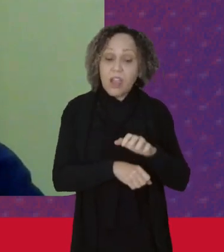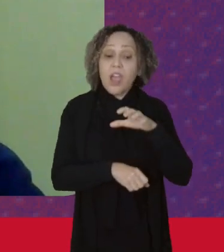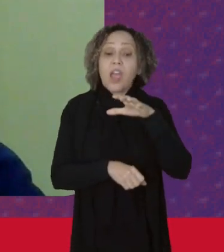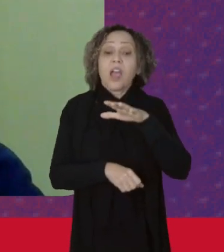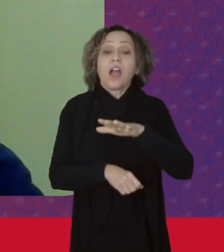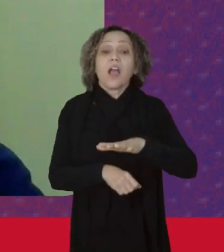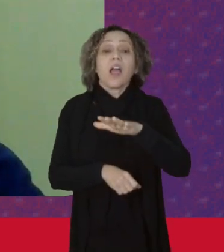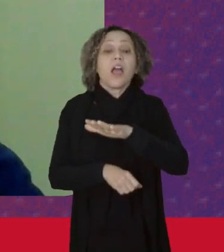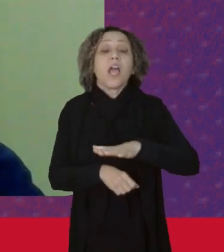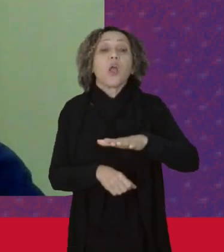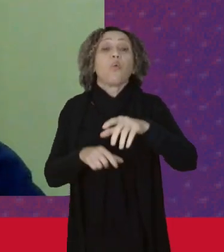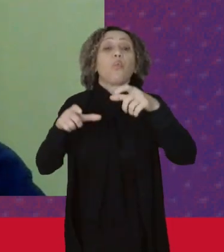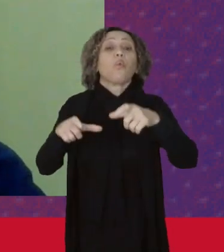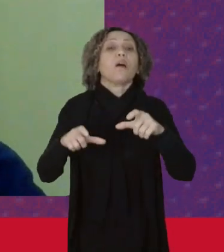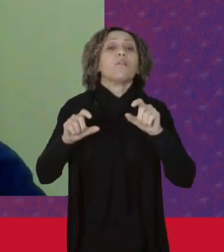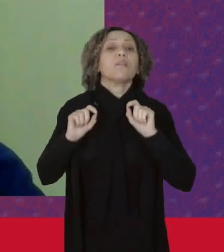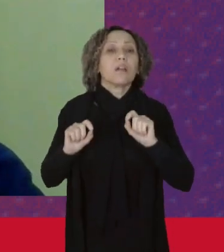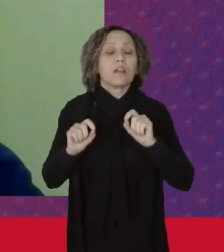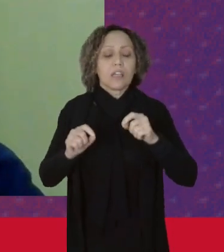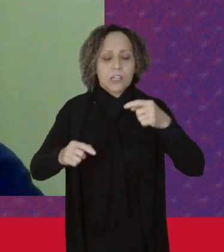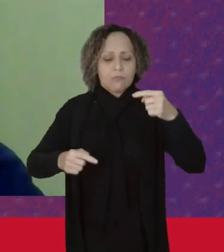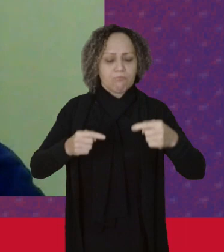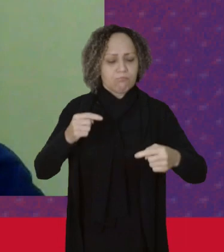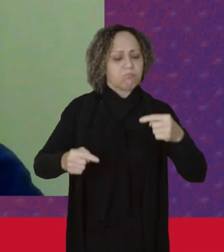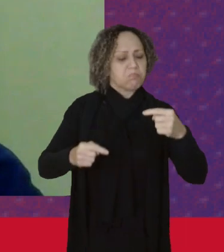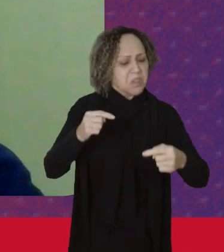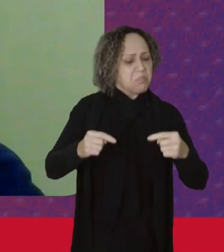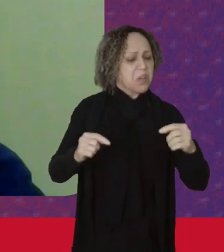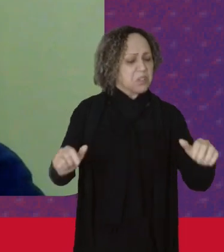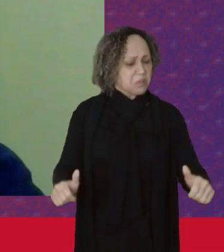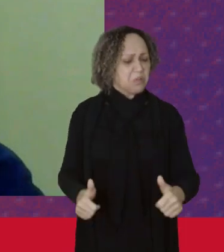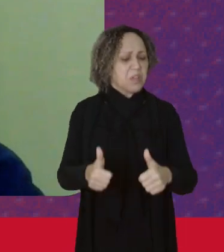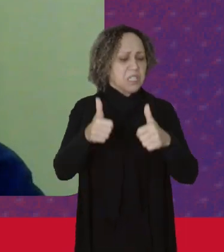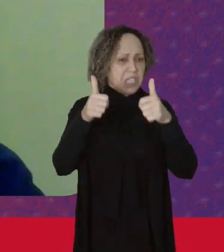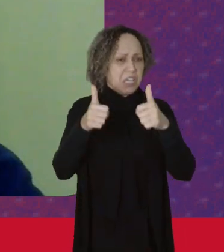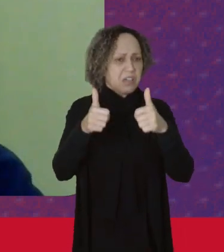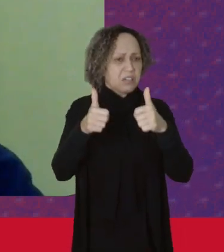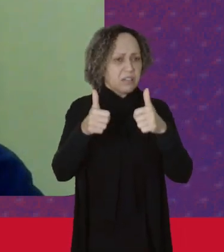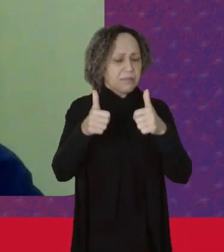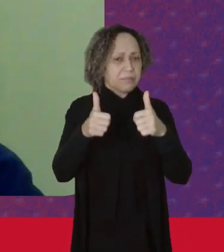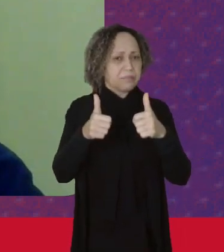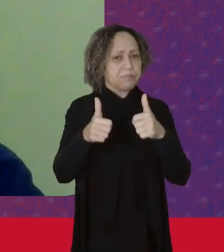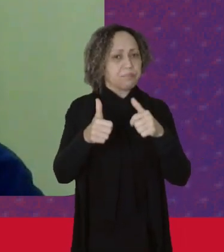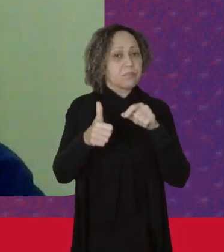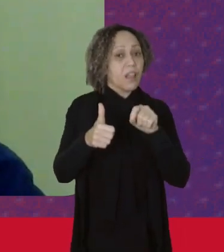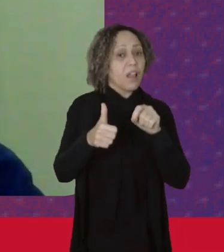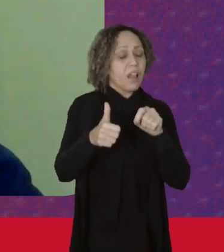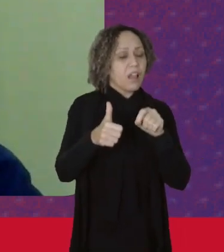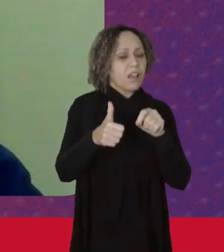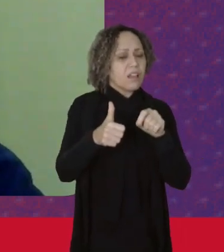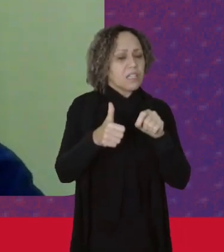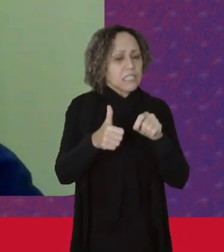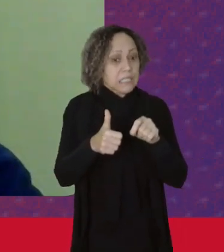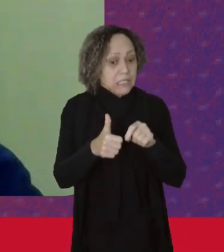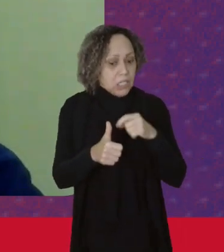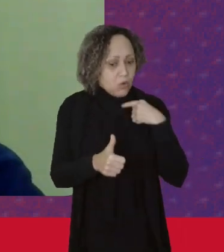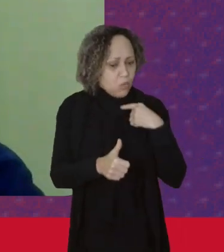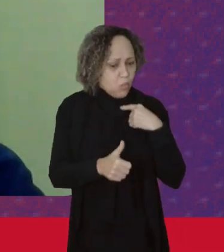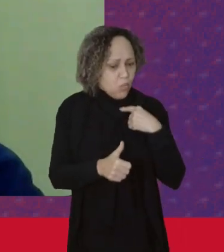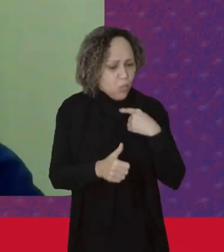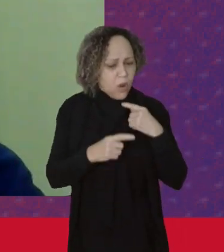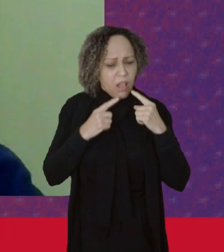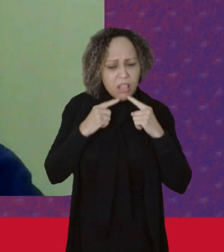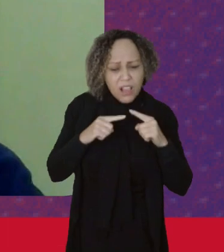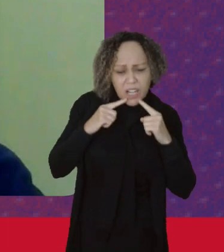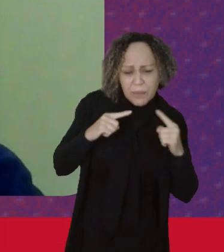acho que esses debates são trazidos, né, com qualidade, onde as tensões são colocadas